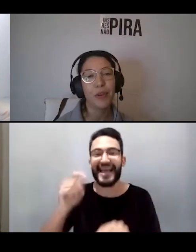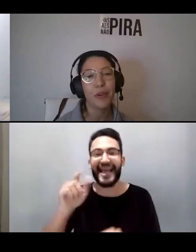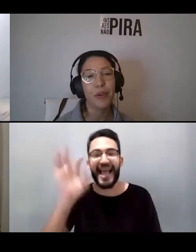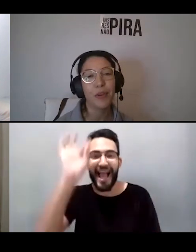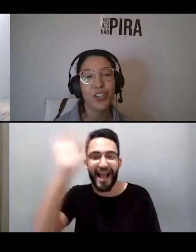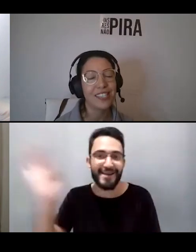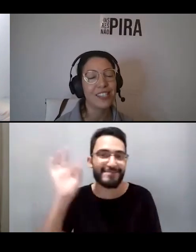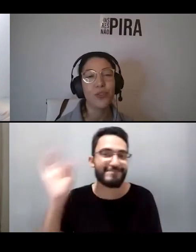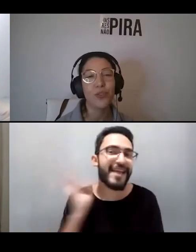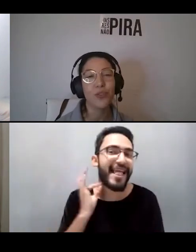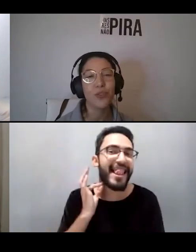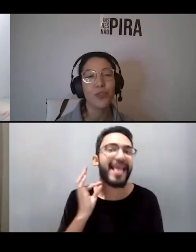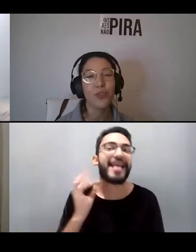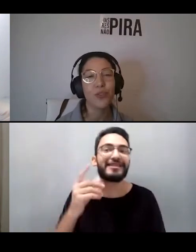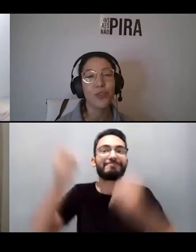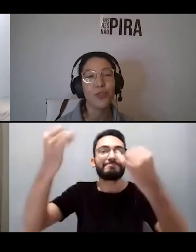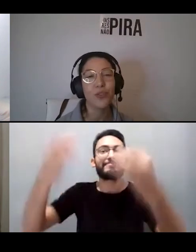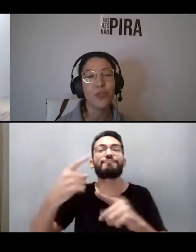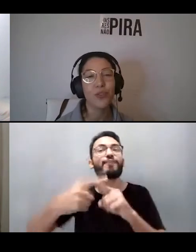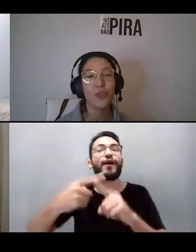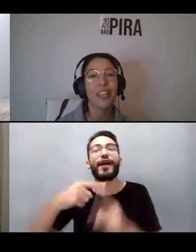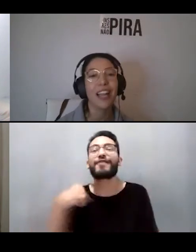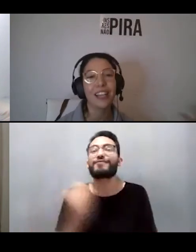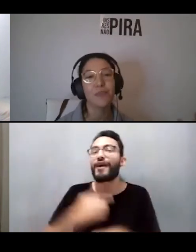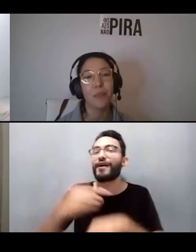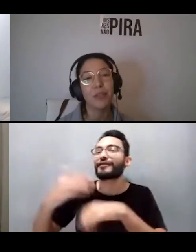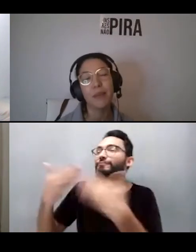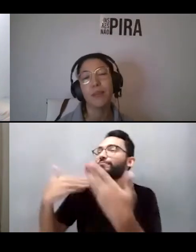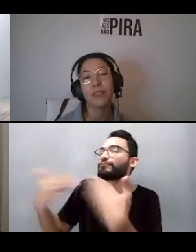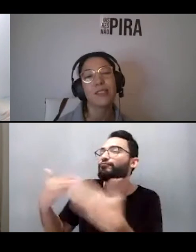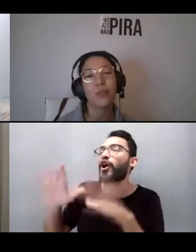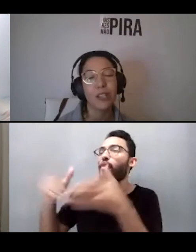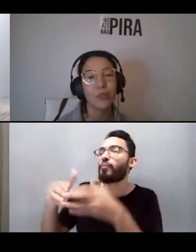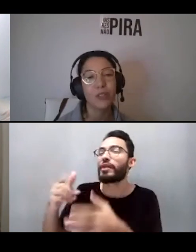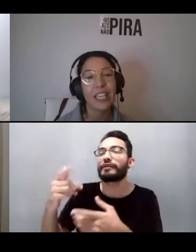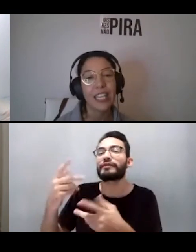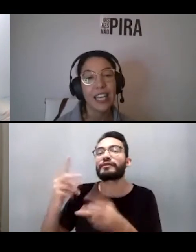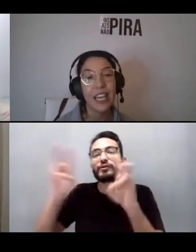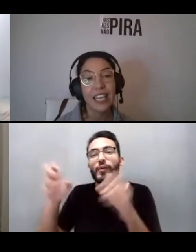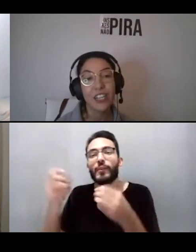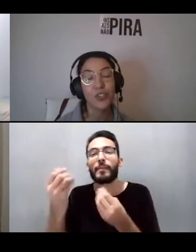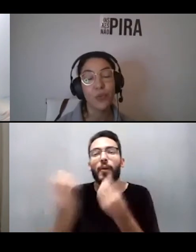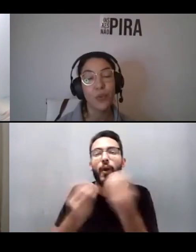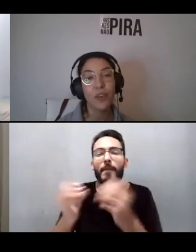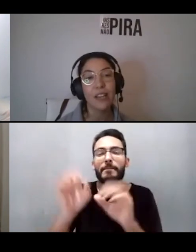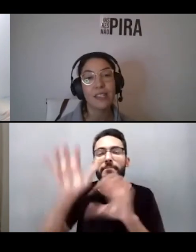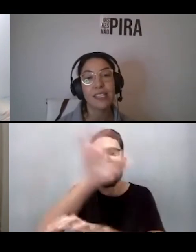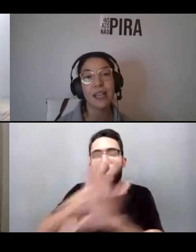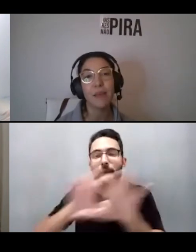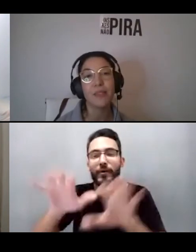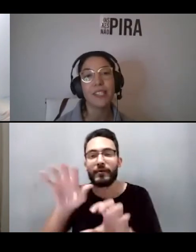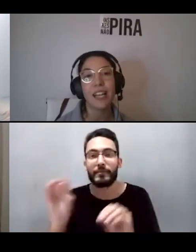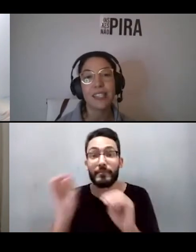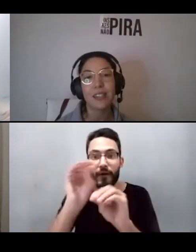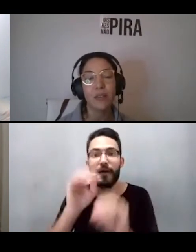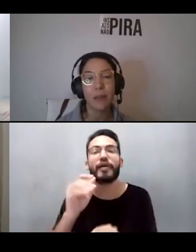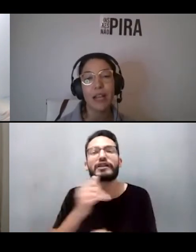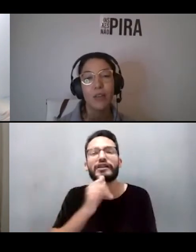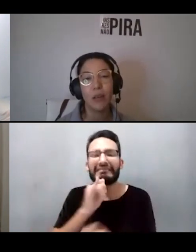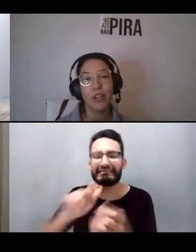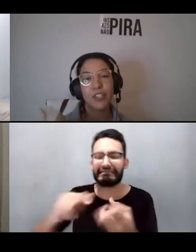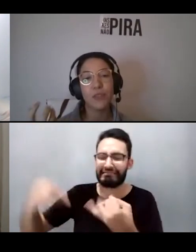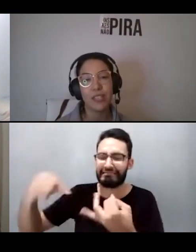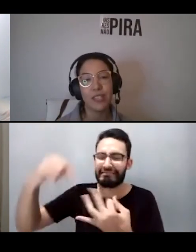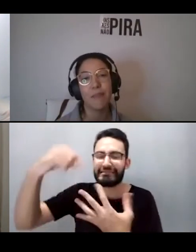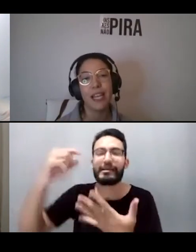porque a gente tem vários toques em relação à comunidade para poder montar esse conteúdo aqui, e a gente ouviu vários exemplos em relação ao